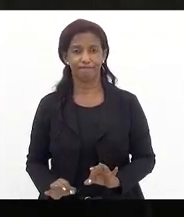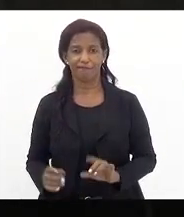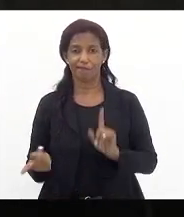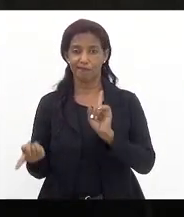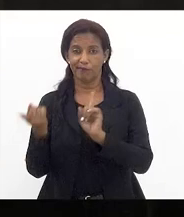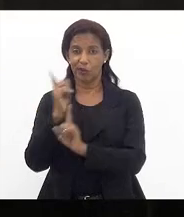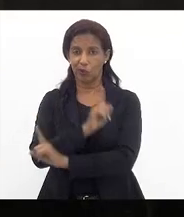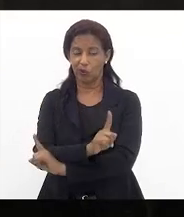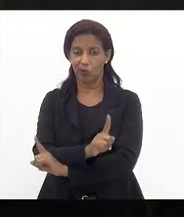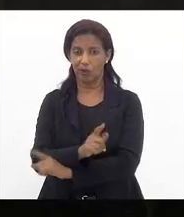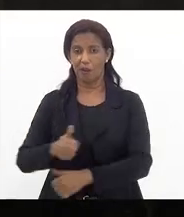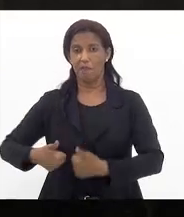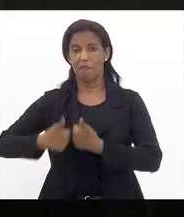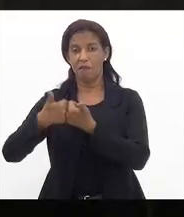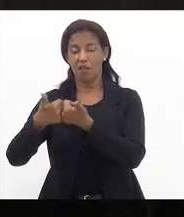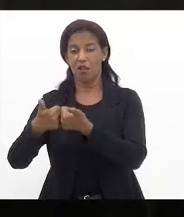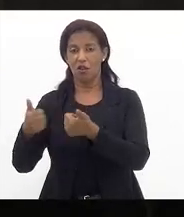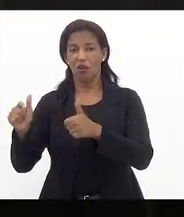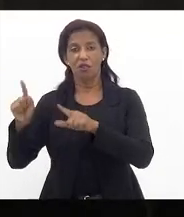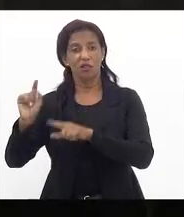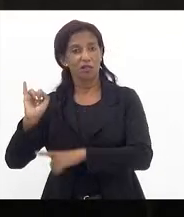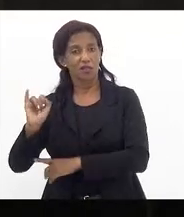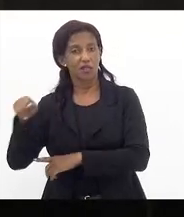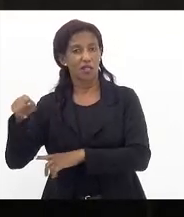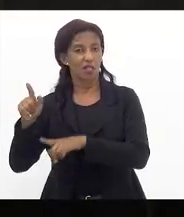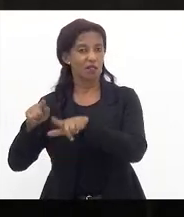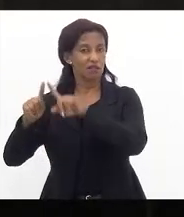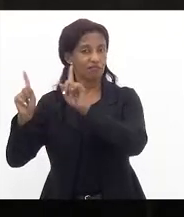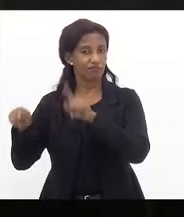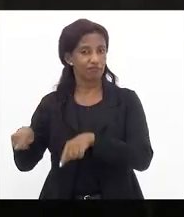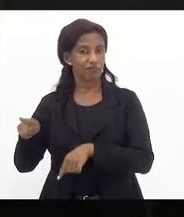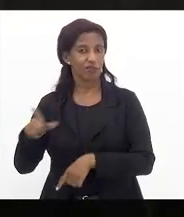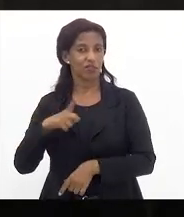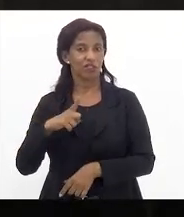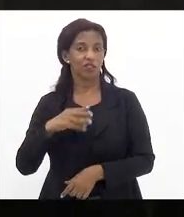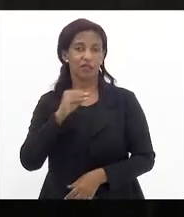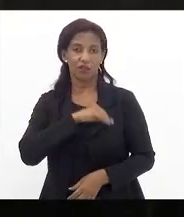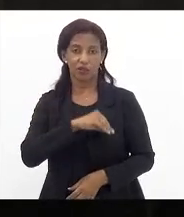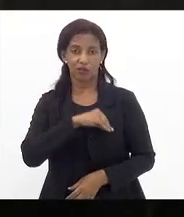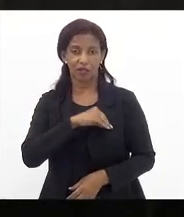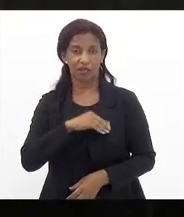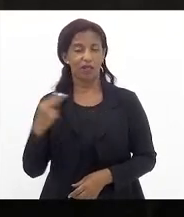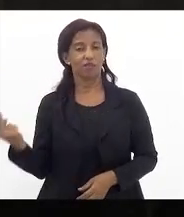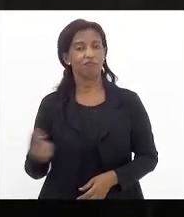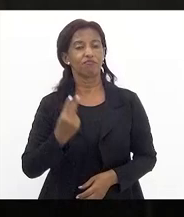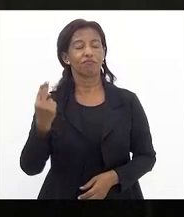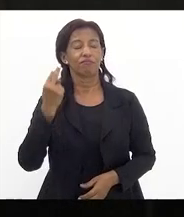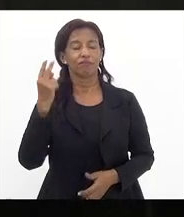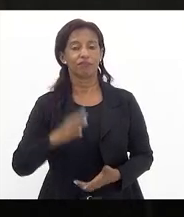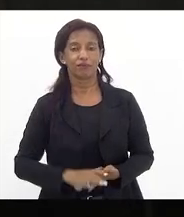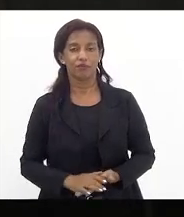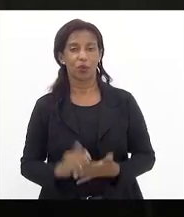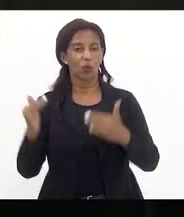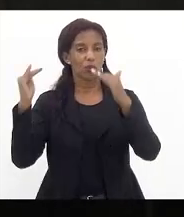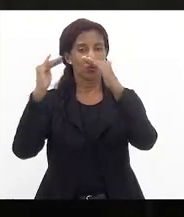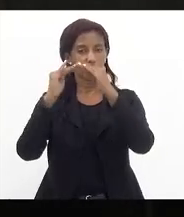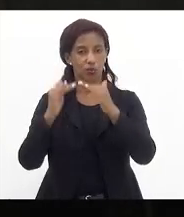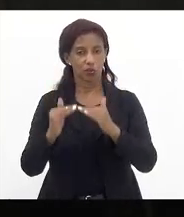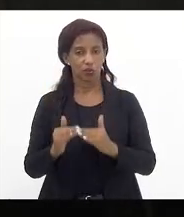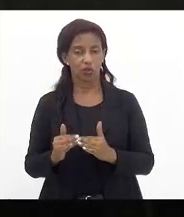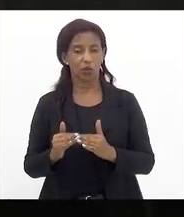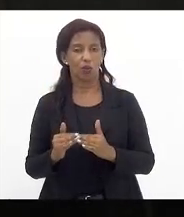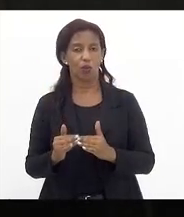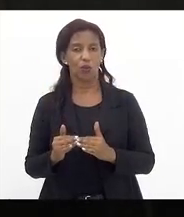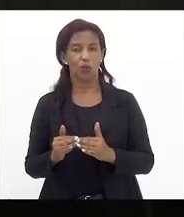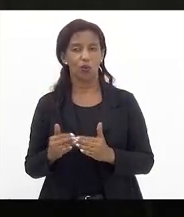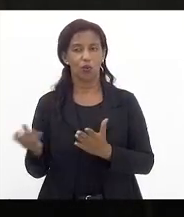contrário, melhor faria que esses servidores estivessem com salários valorizados, de acordo com o